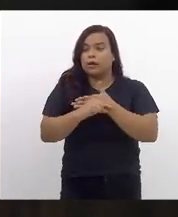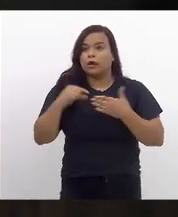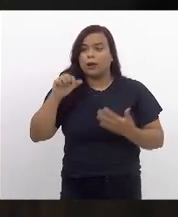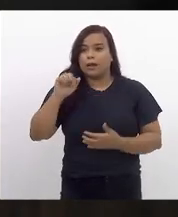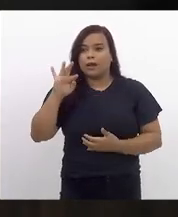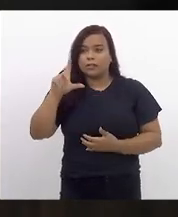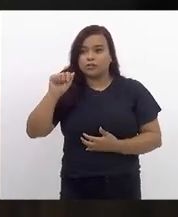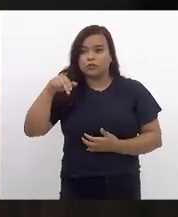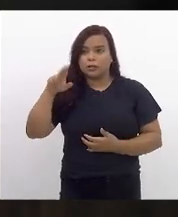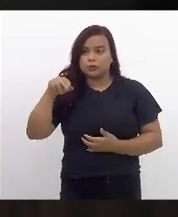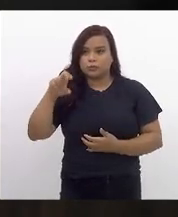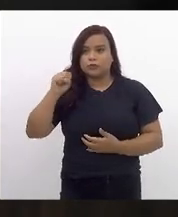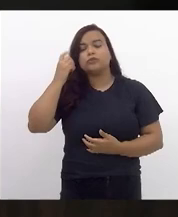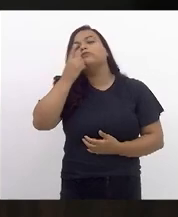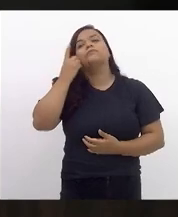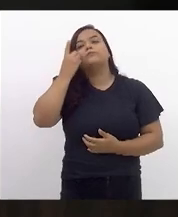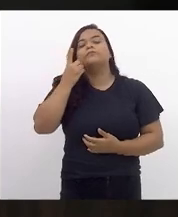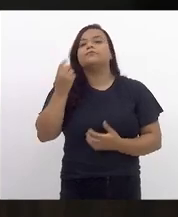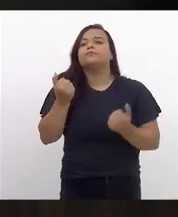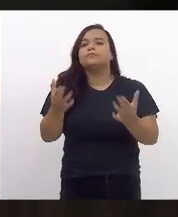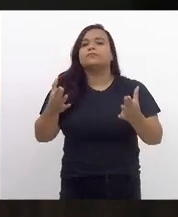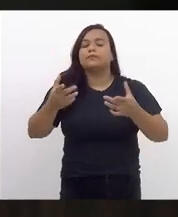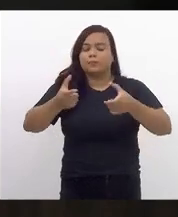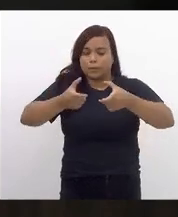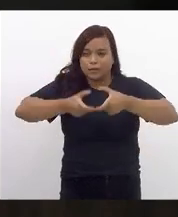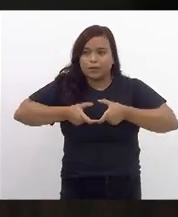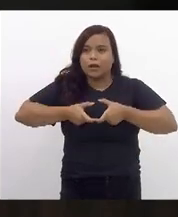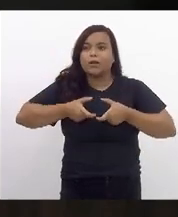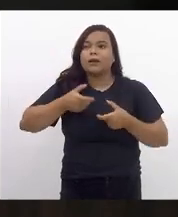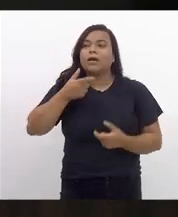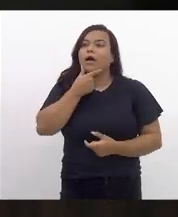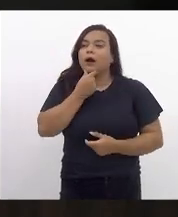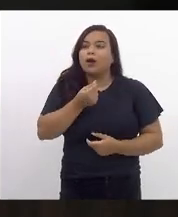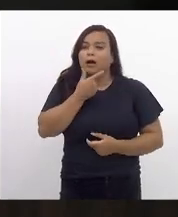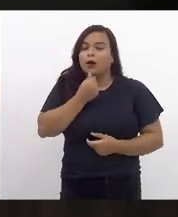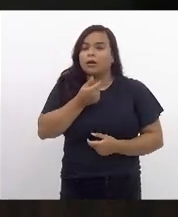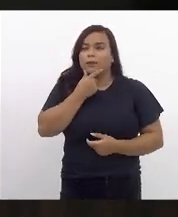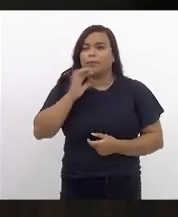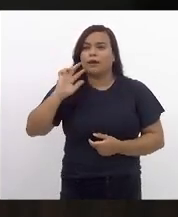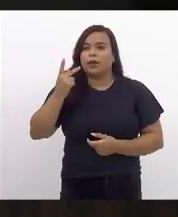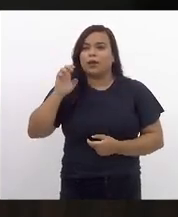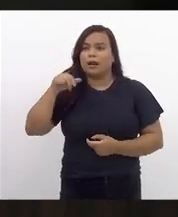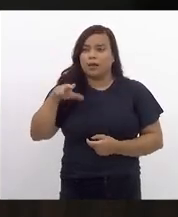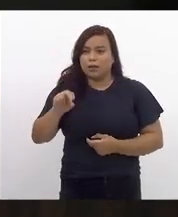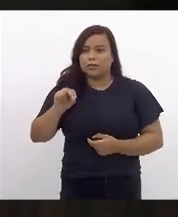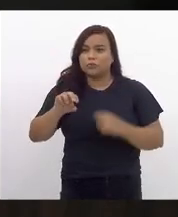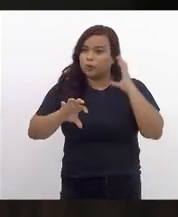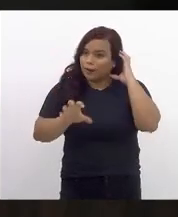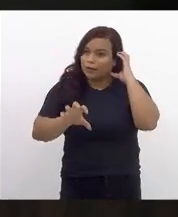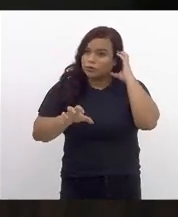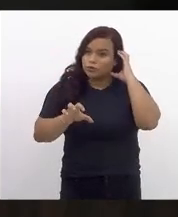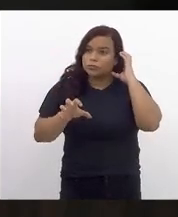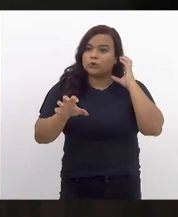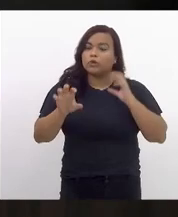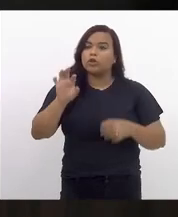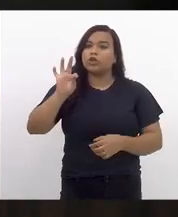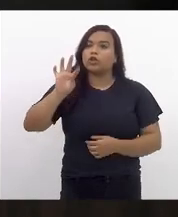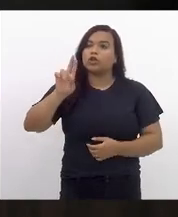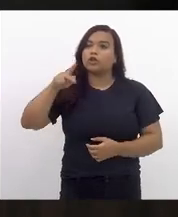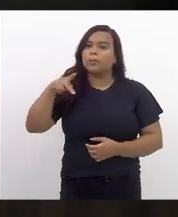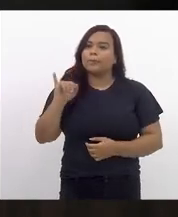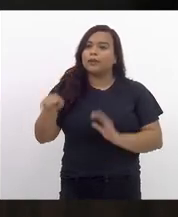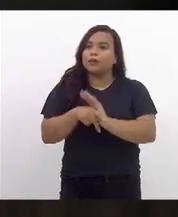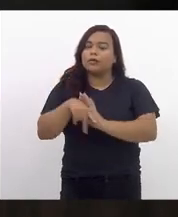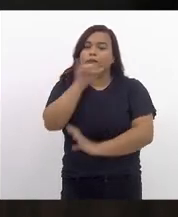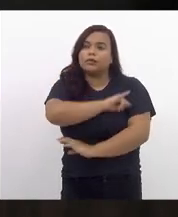concede medalha Tiradentes, respectivo diploma excelentíssimo para o senhor Heleno Rotário, radialista da Super Rádio Tupi, Rio de Janeiro.